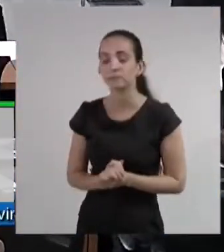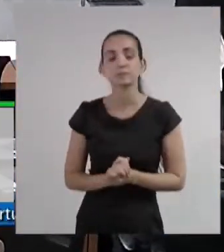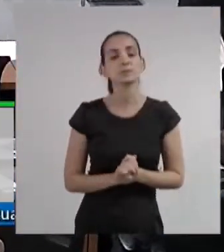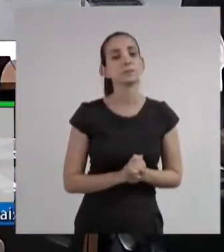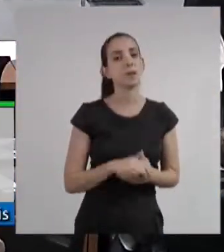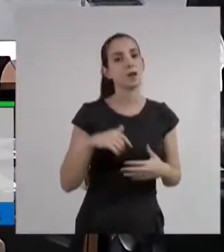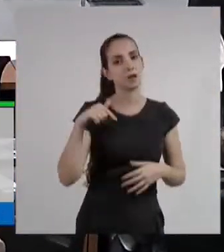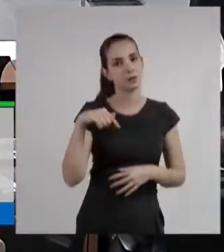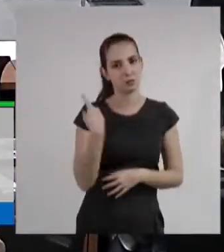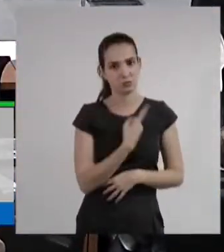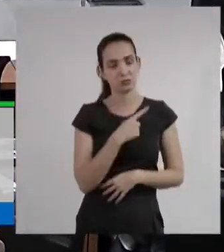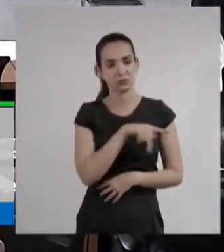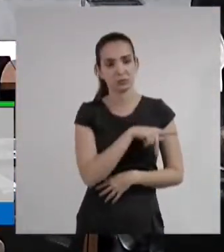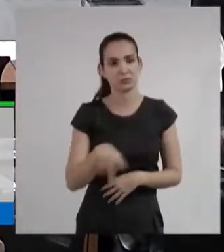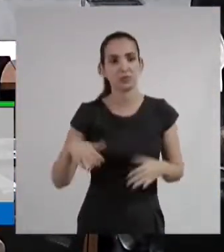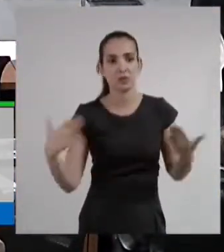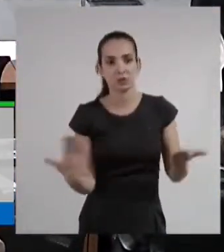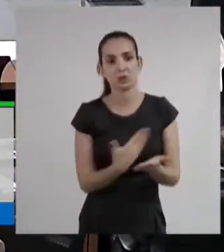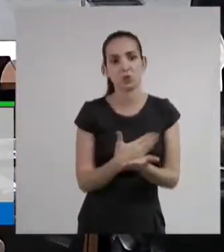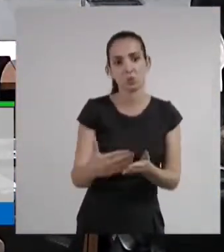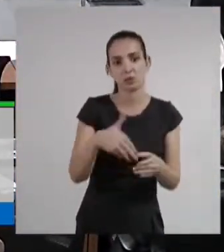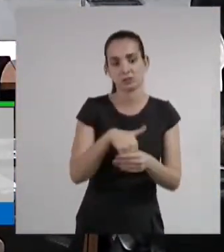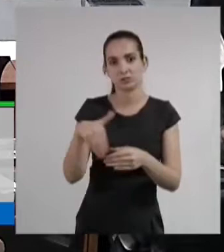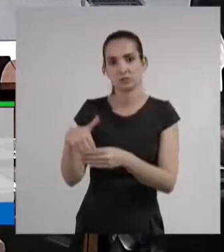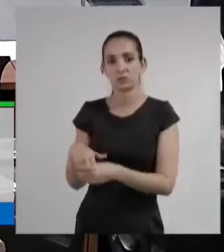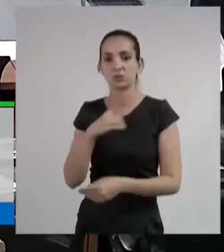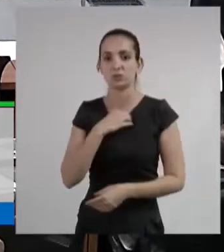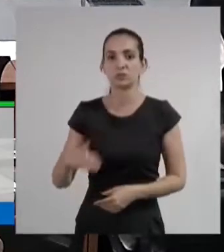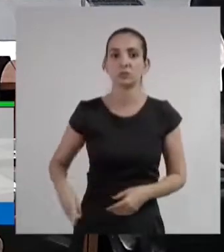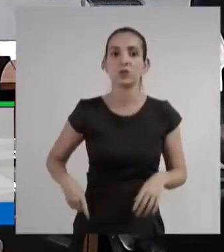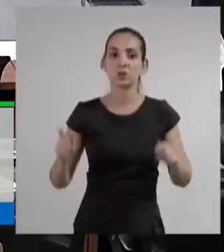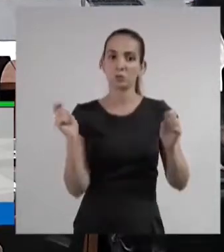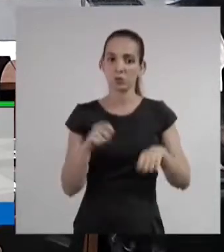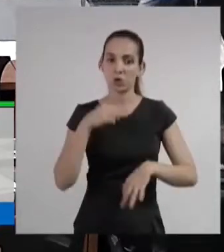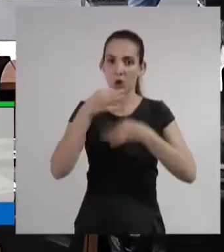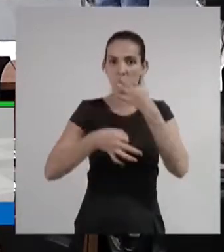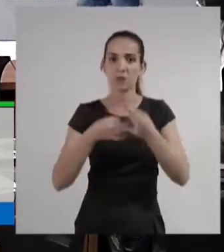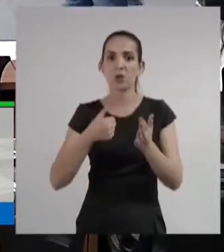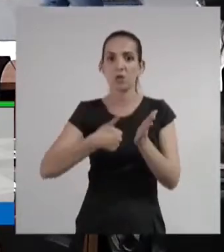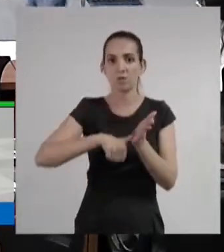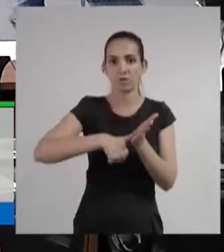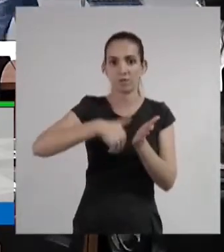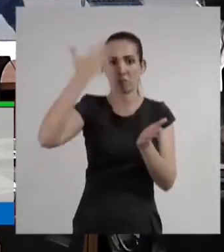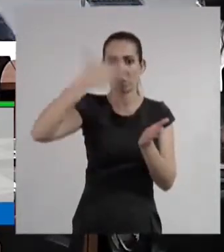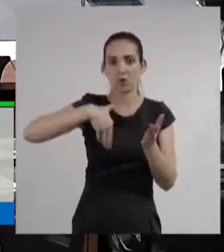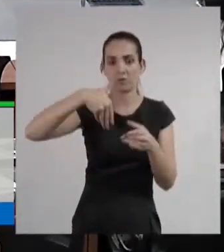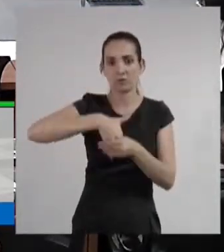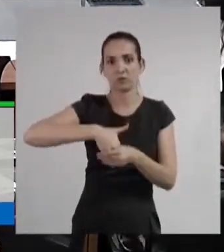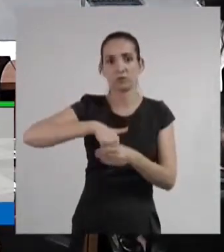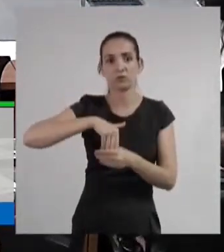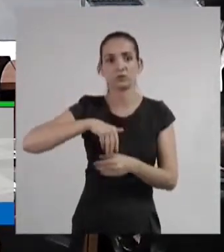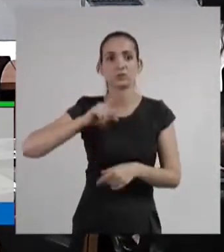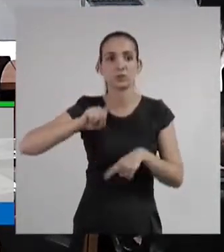Essa presidência coloca em votação. Os deputados poderão manifestar o seu voto através do sistema biométrico logo após o sinal